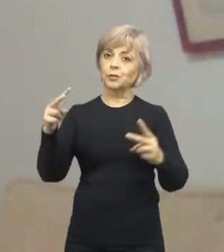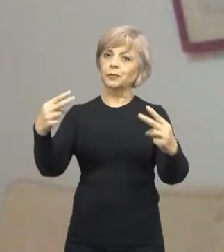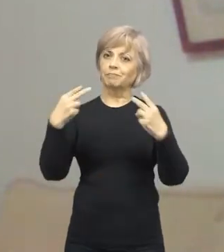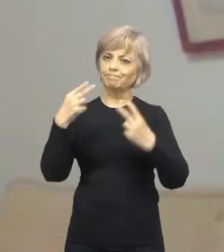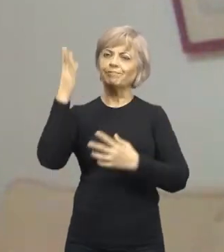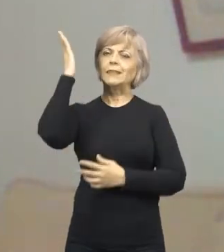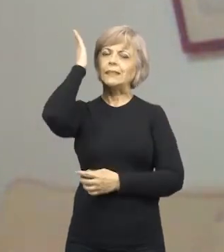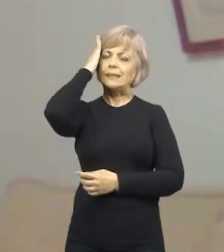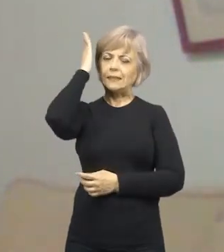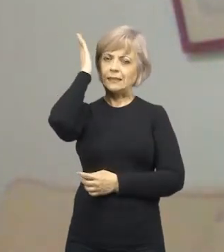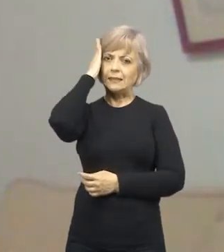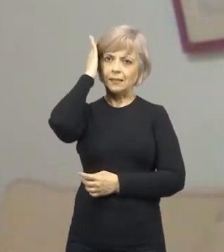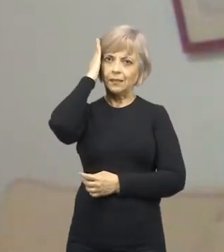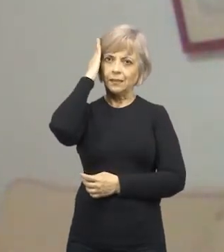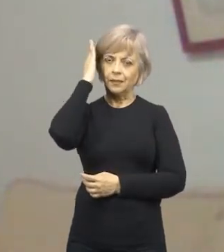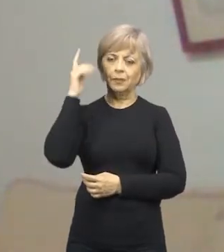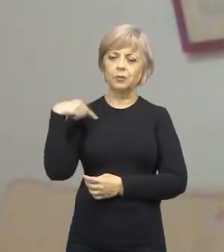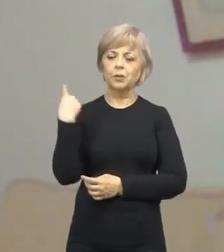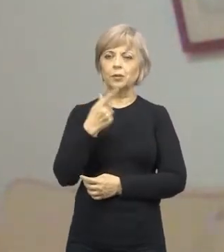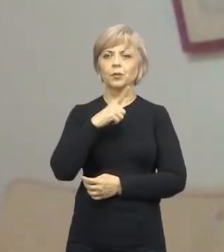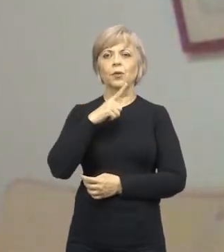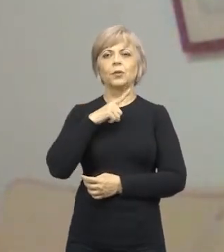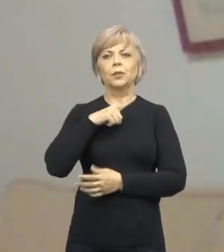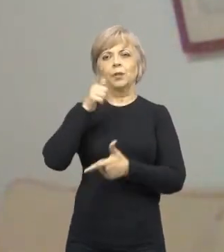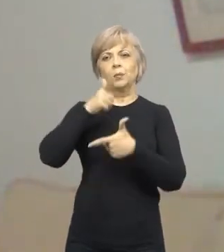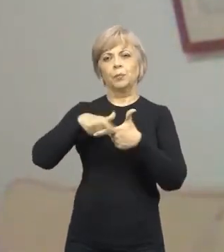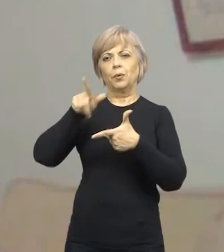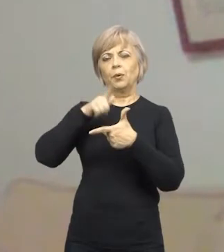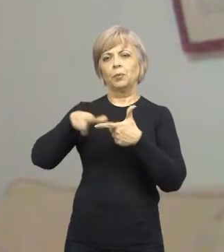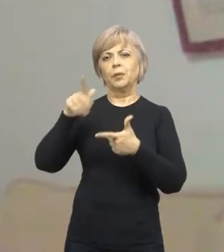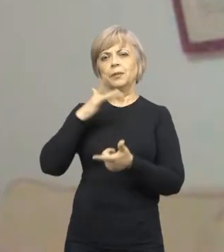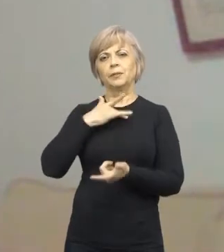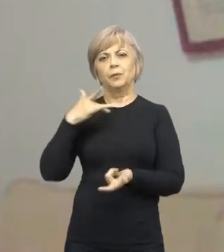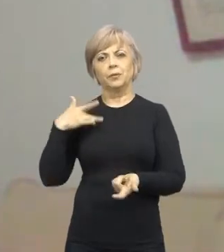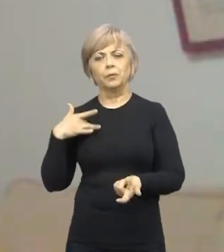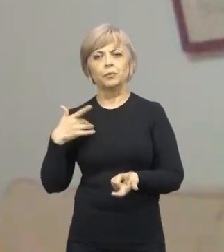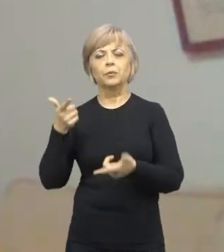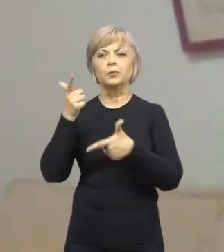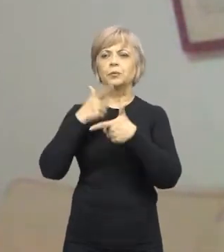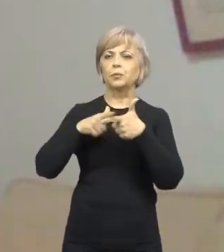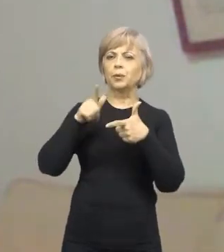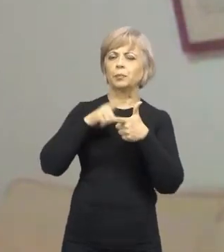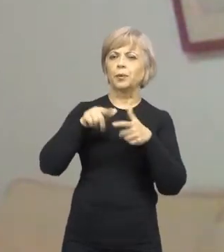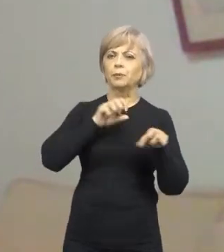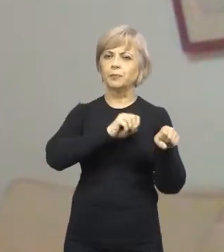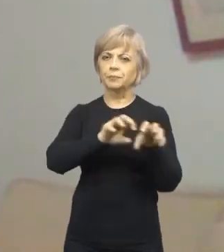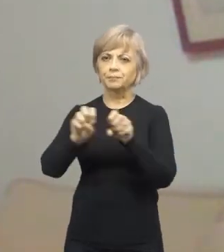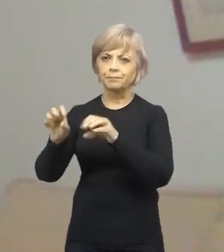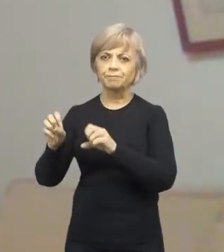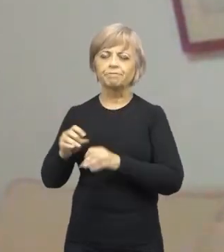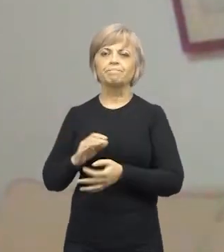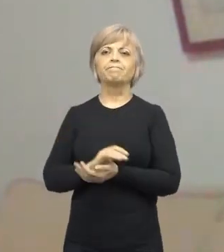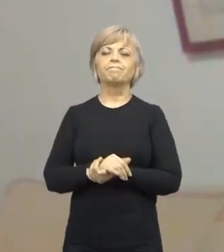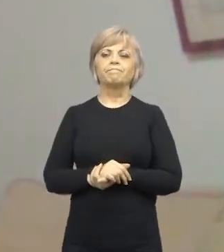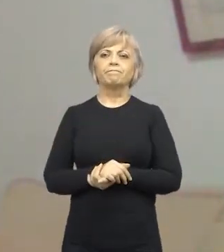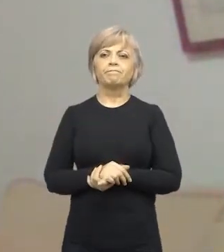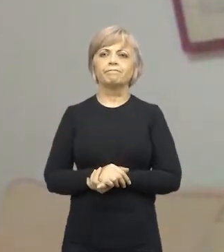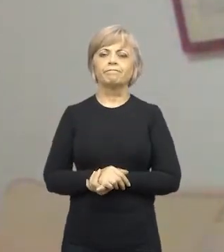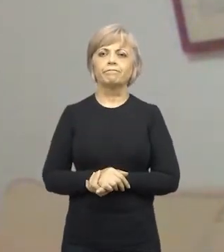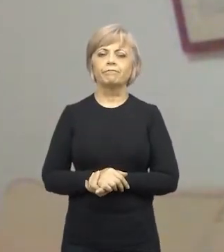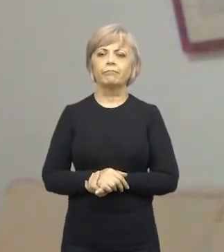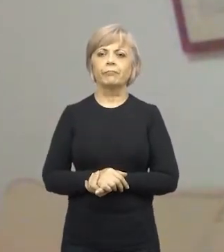sabem que temos tido problemas diversos na saúde, na educação,